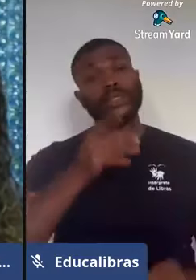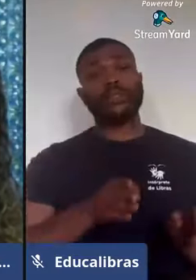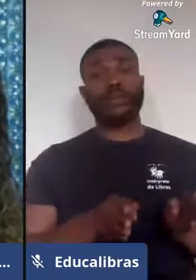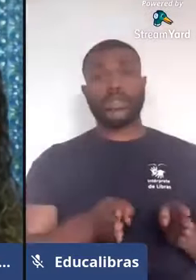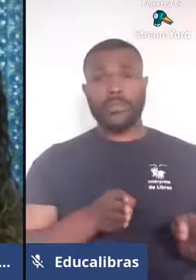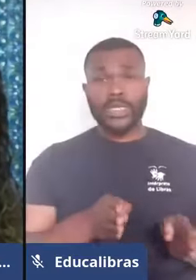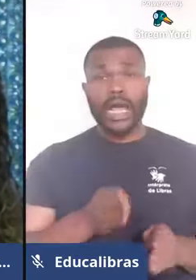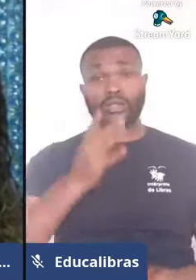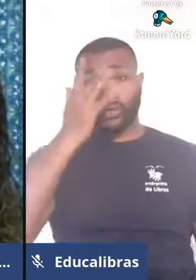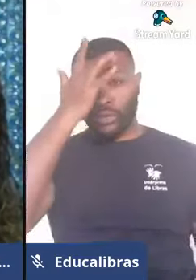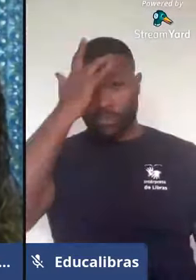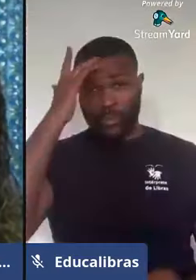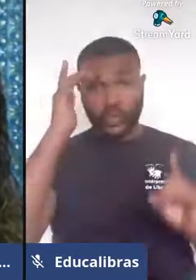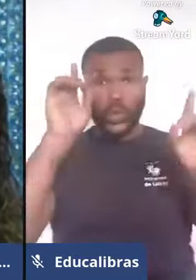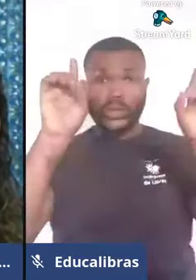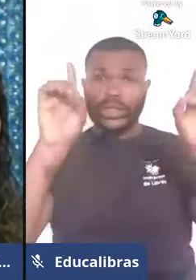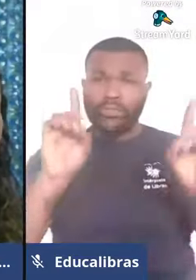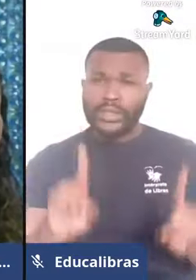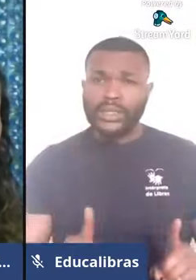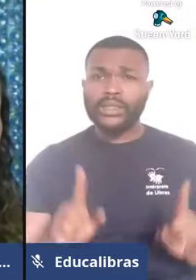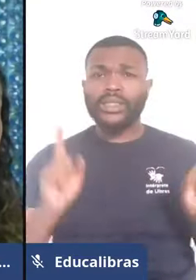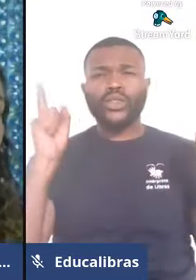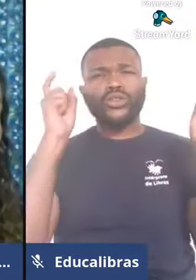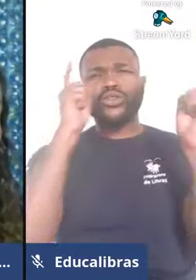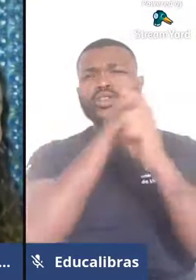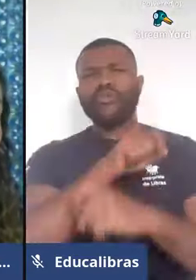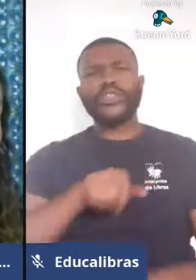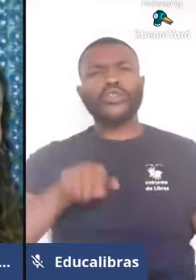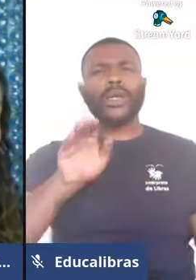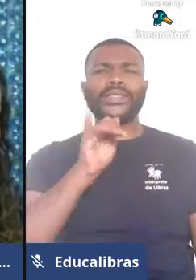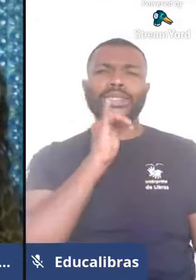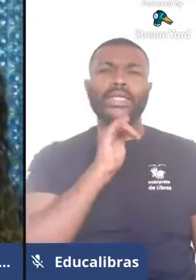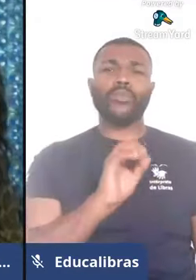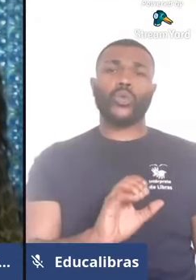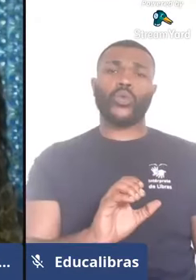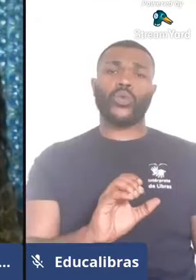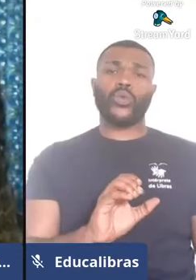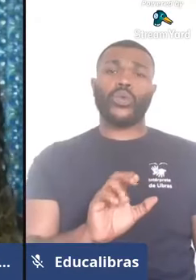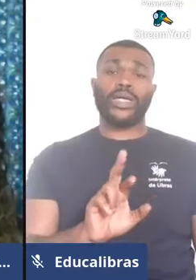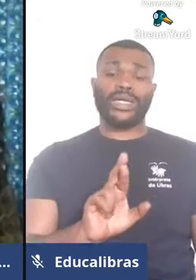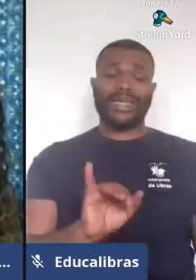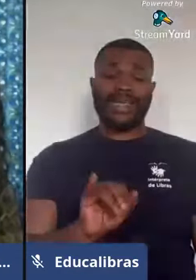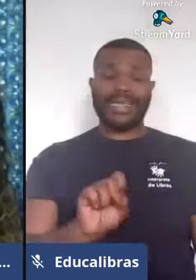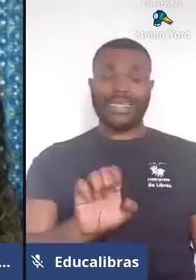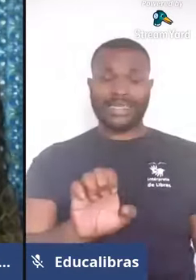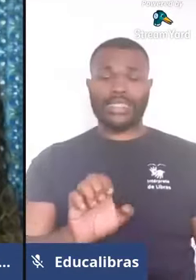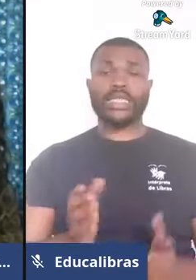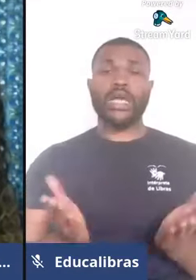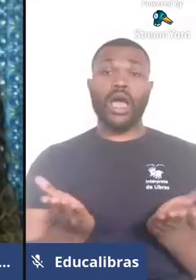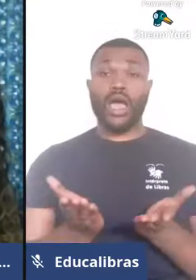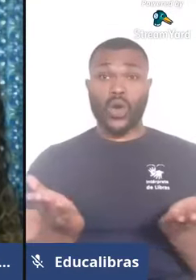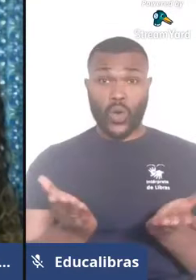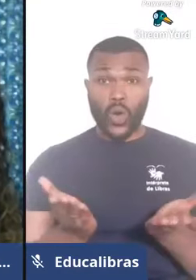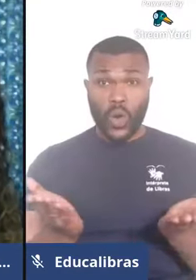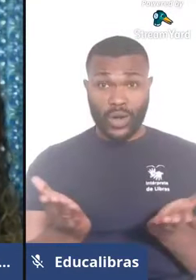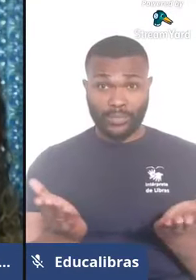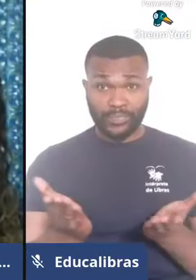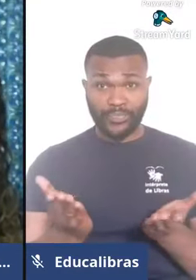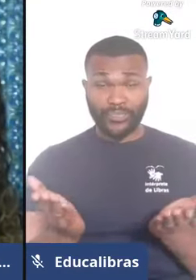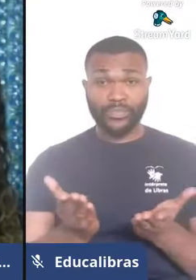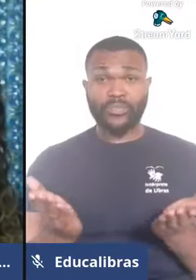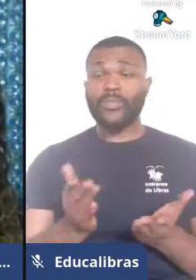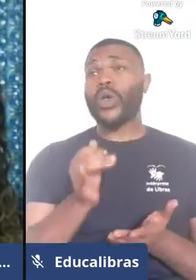com deficiência, fica muito mais difícil no momento de crise, por exemplo, como o que a gente está vivendo agora, de se